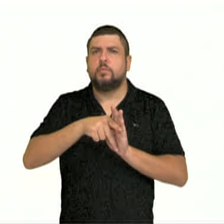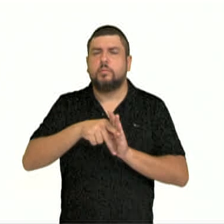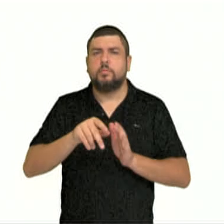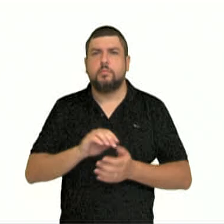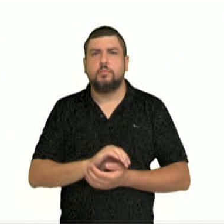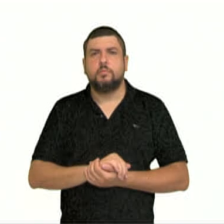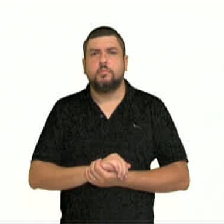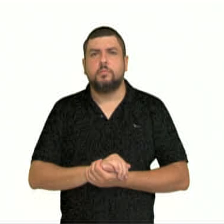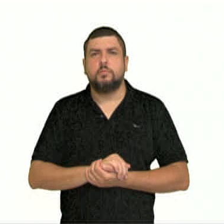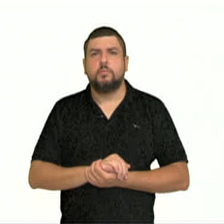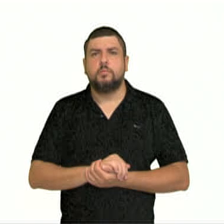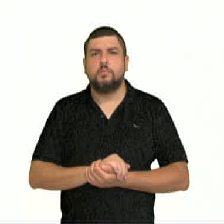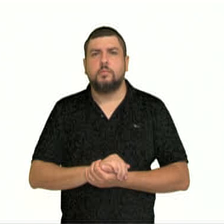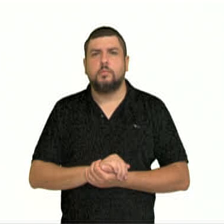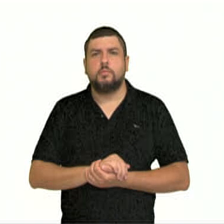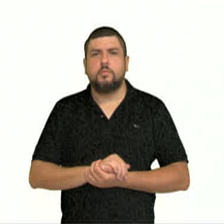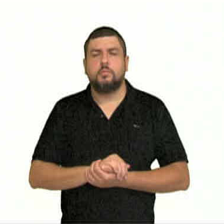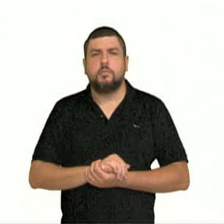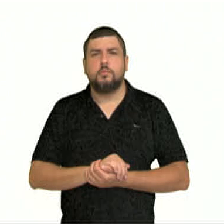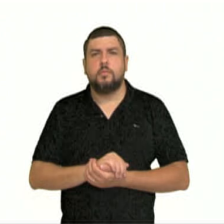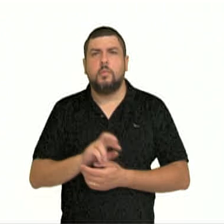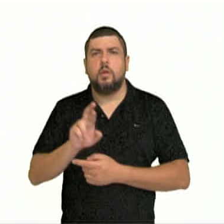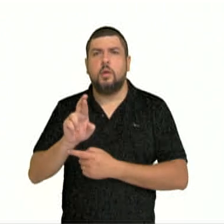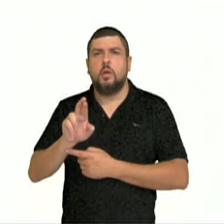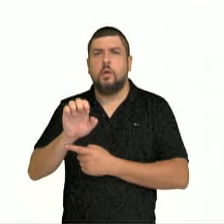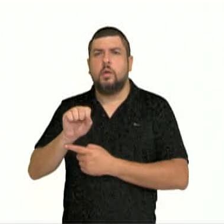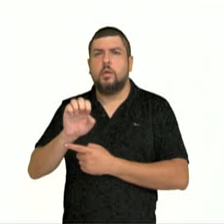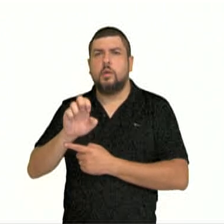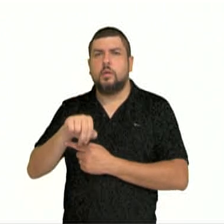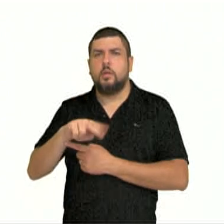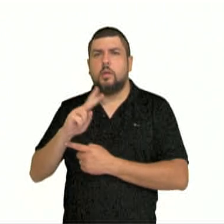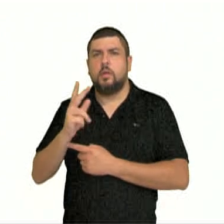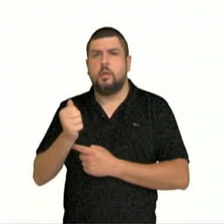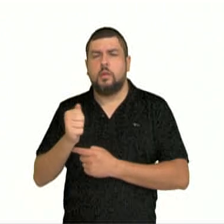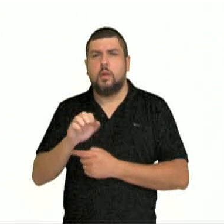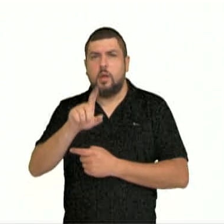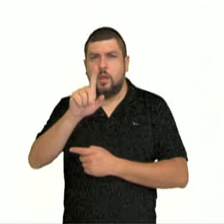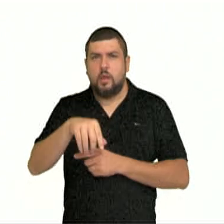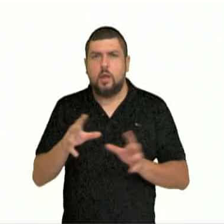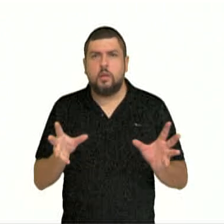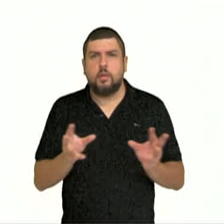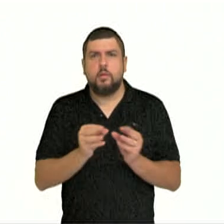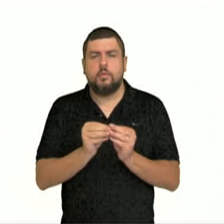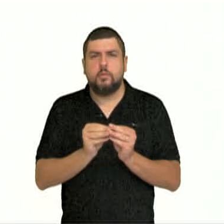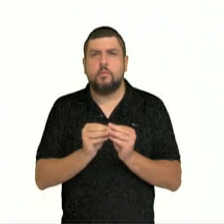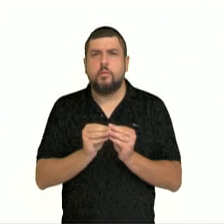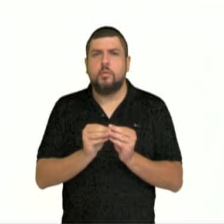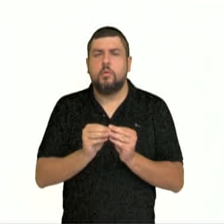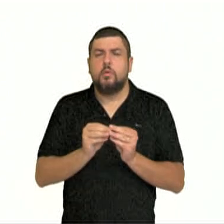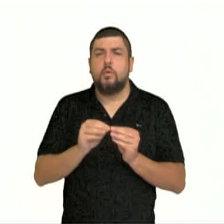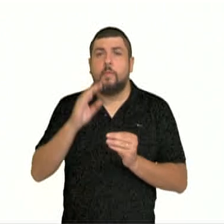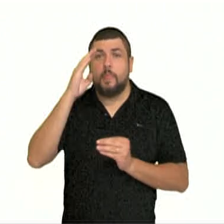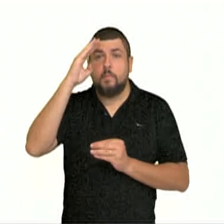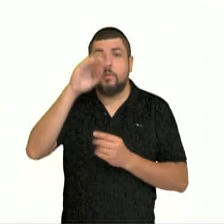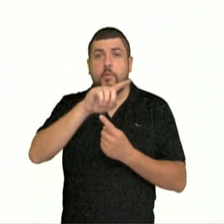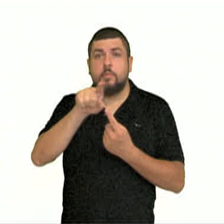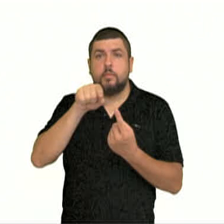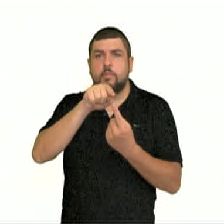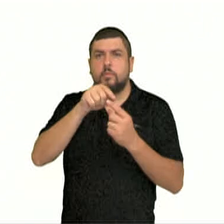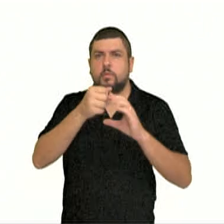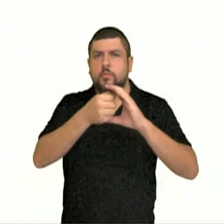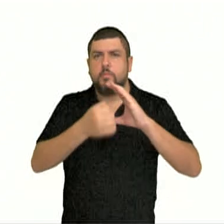Resenha. Resenha é um texto sucinto, então, cuja principal característica é avaliar um produto